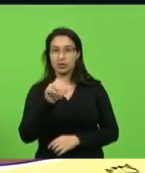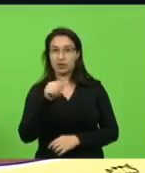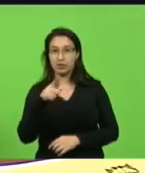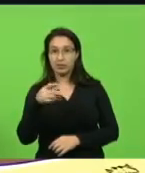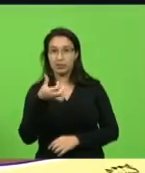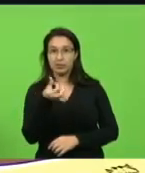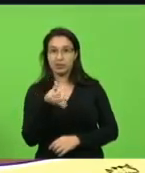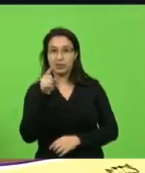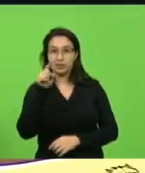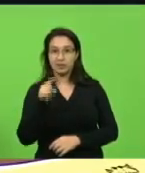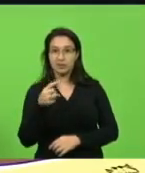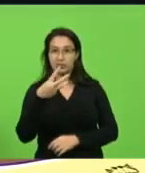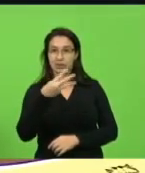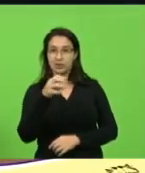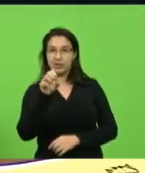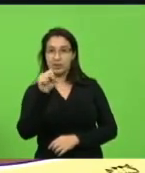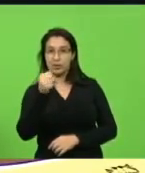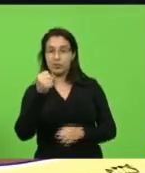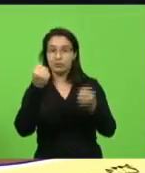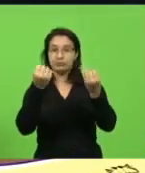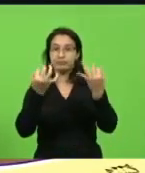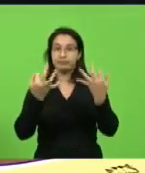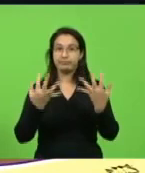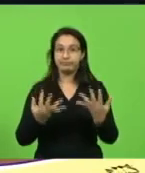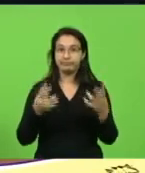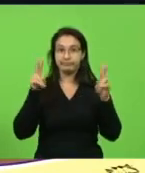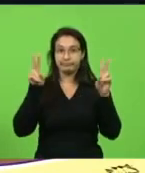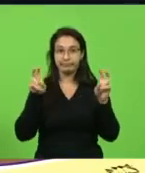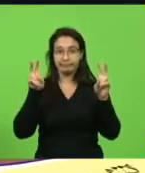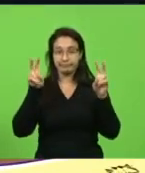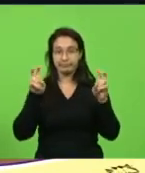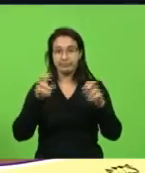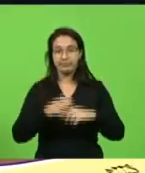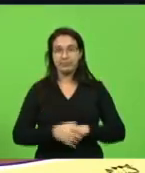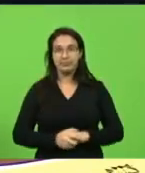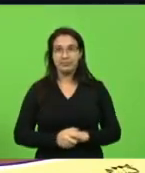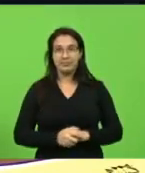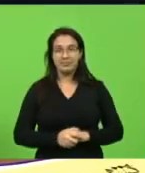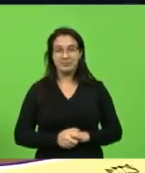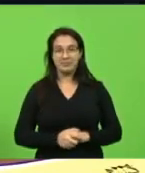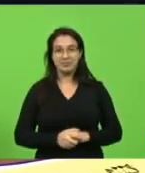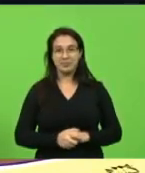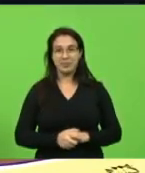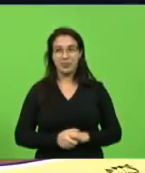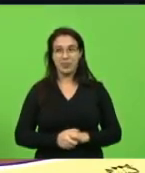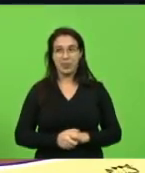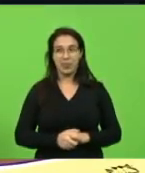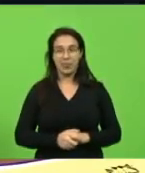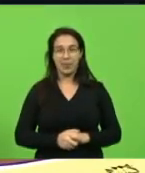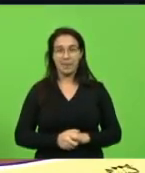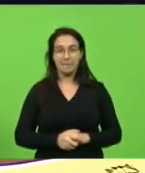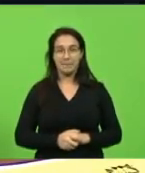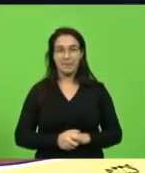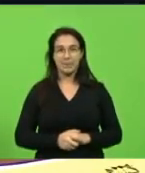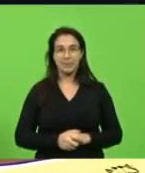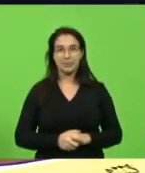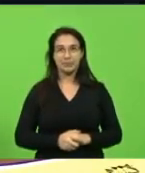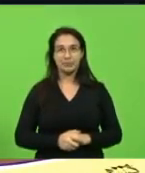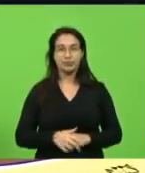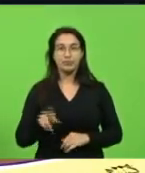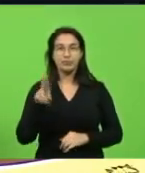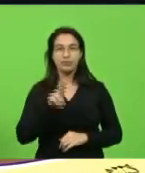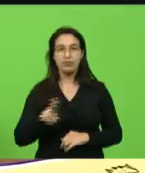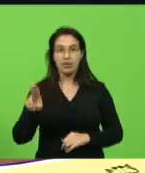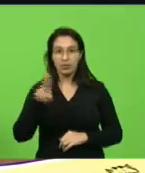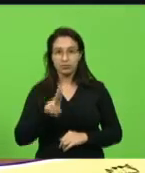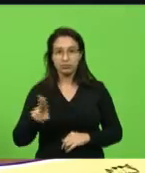versículo 38, diz, abre aspas, pois a medida que usarem